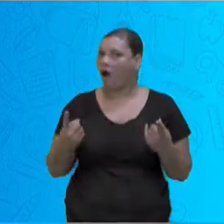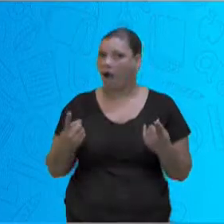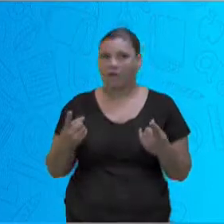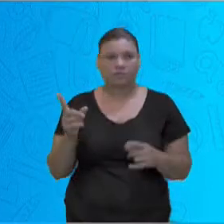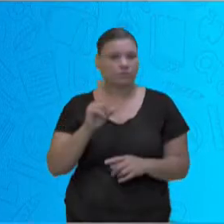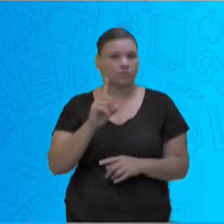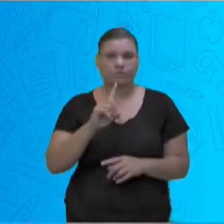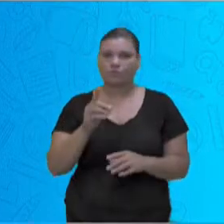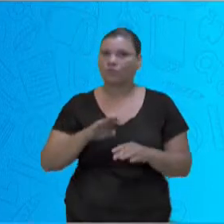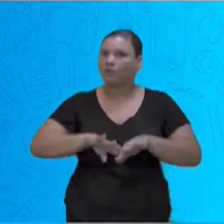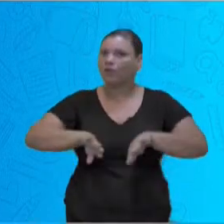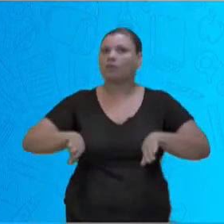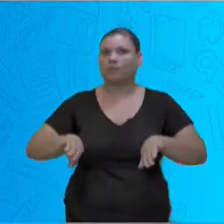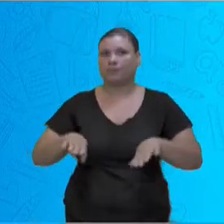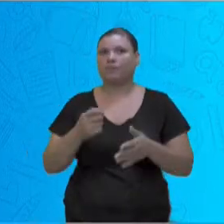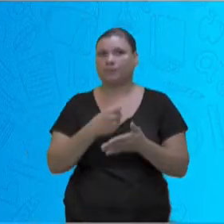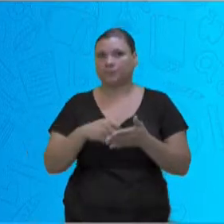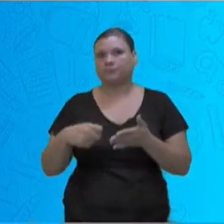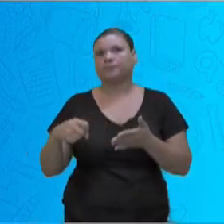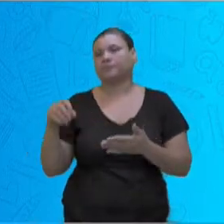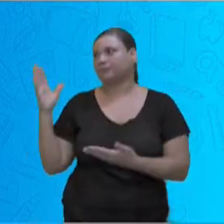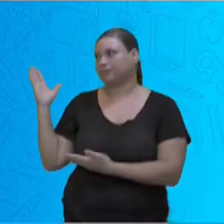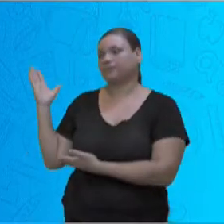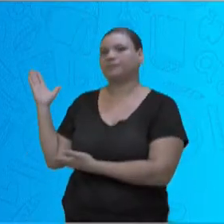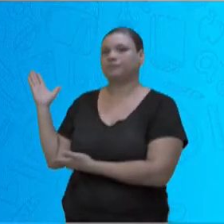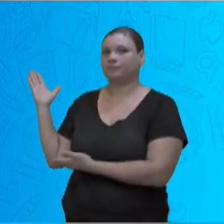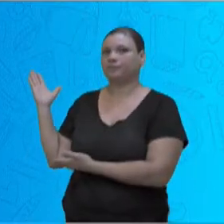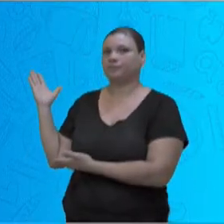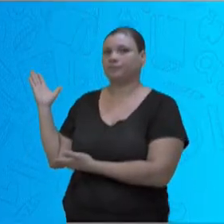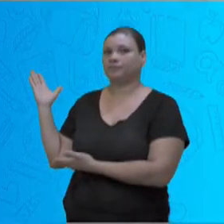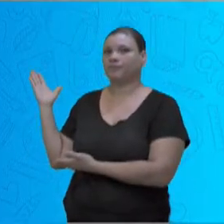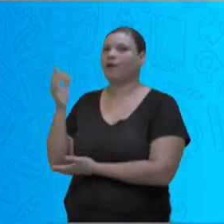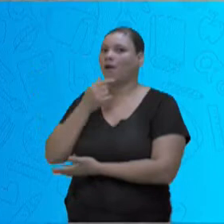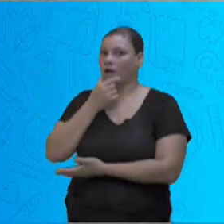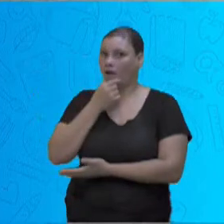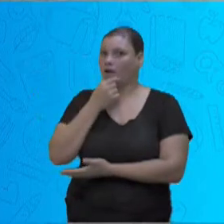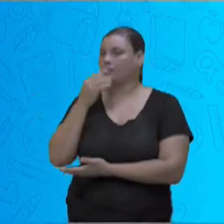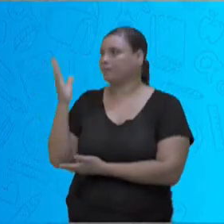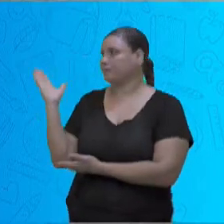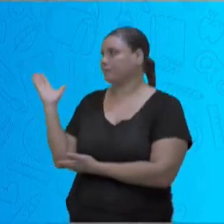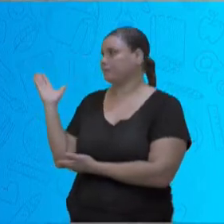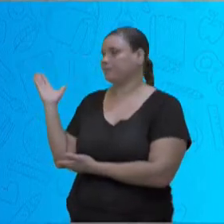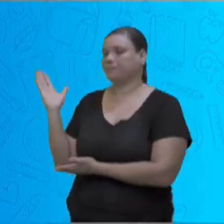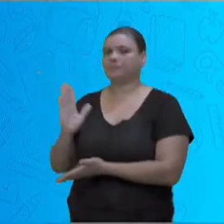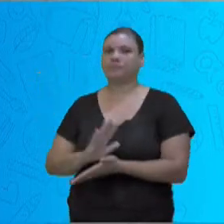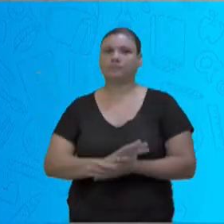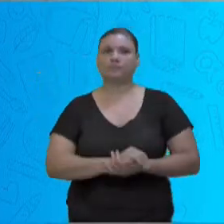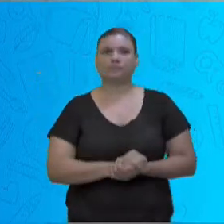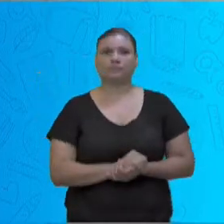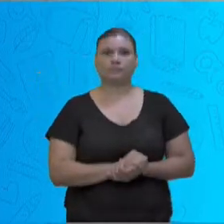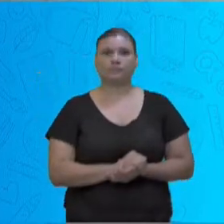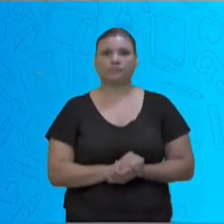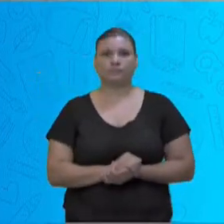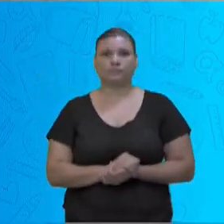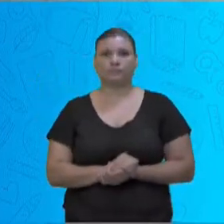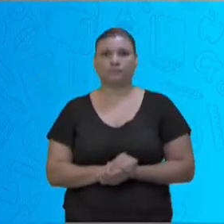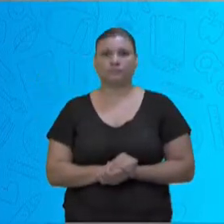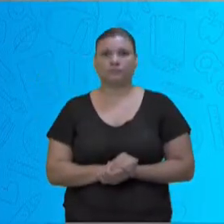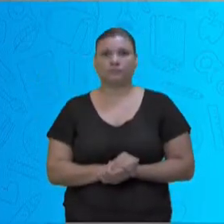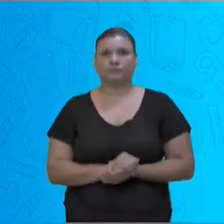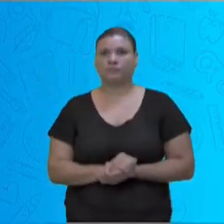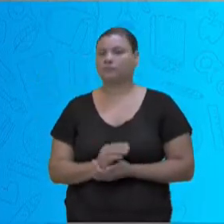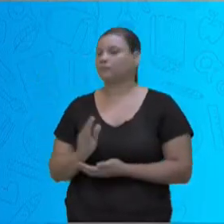Ó, somente o finalização. We, you're, were. Nós temos they are, que é